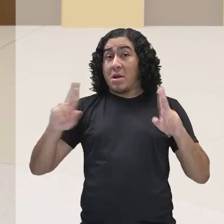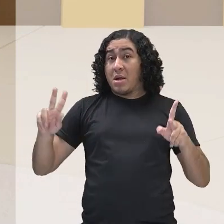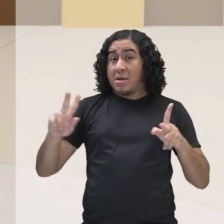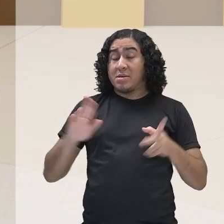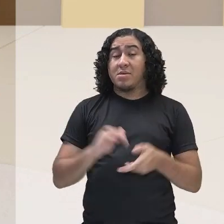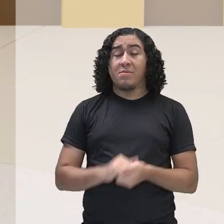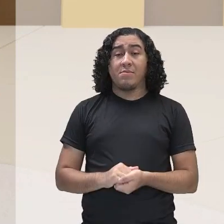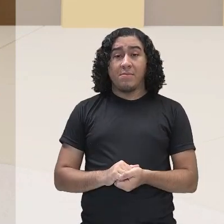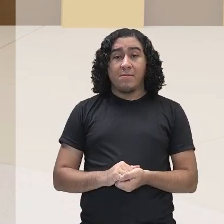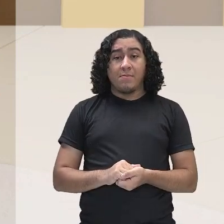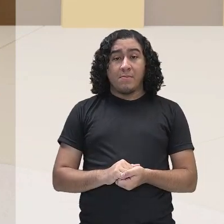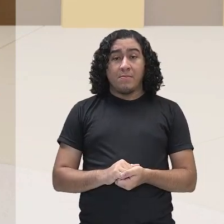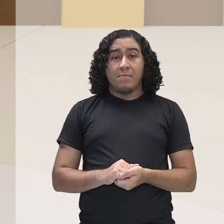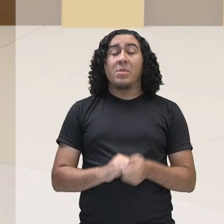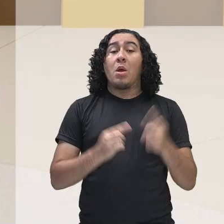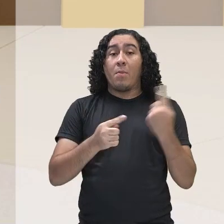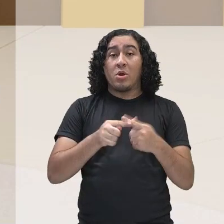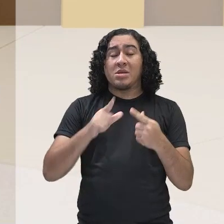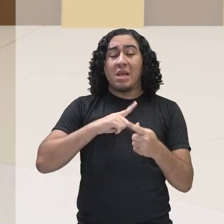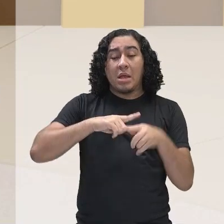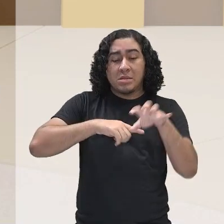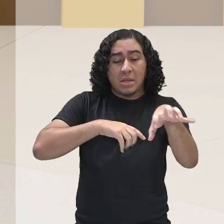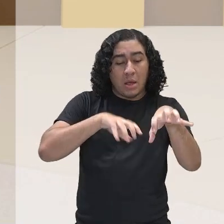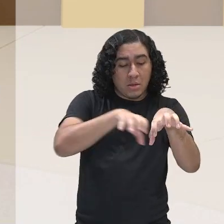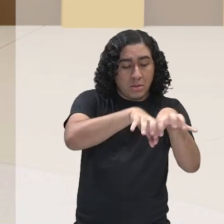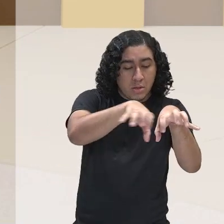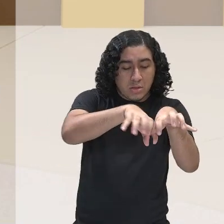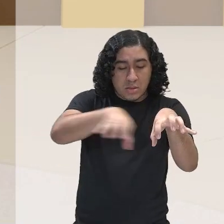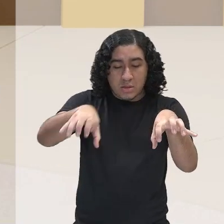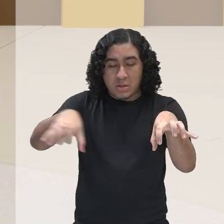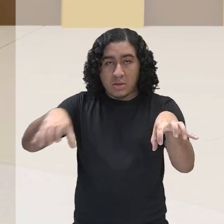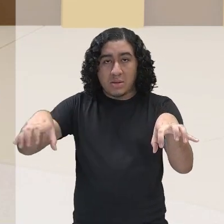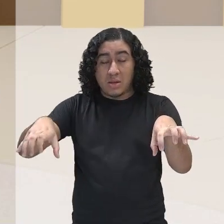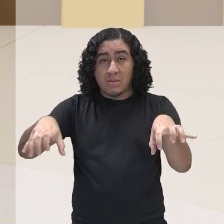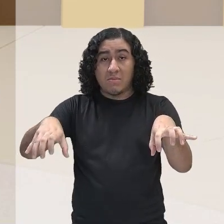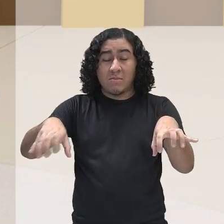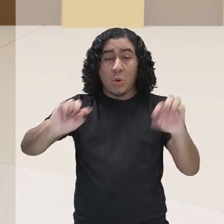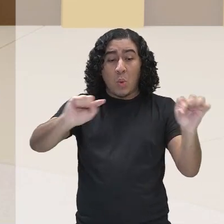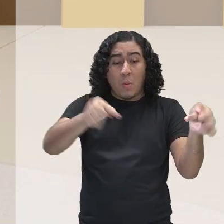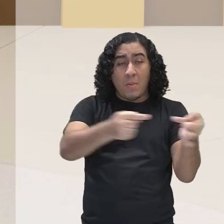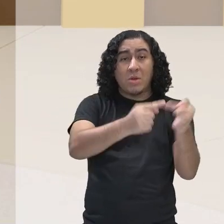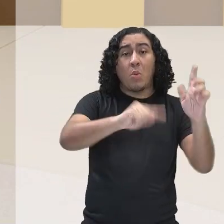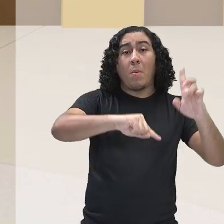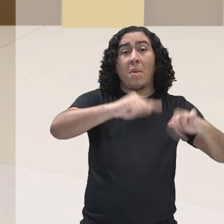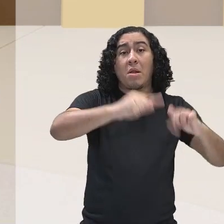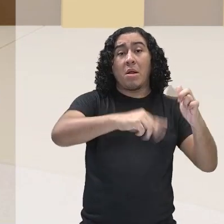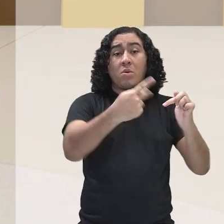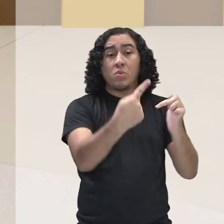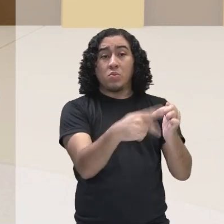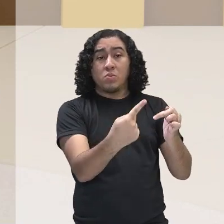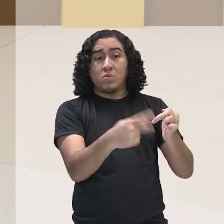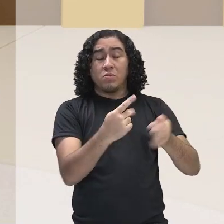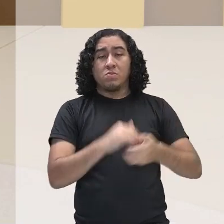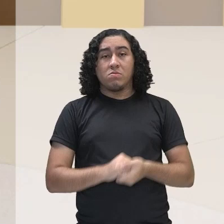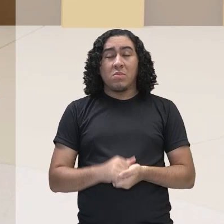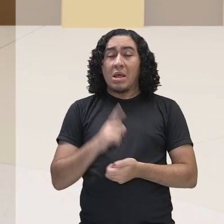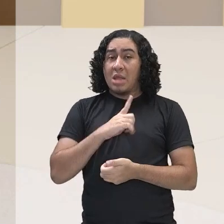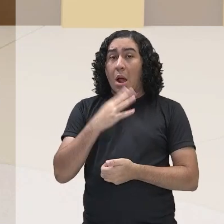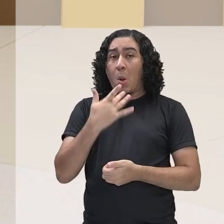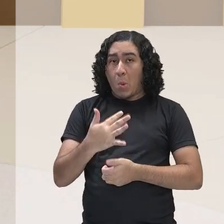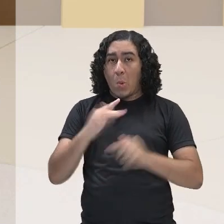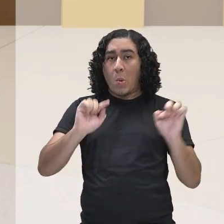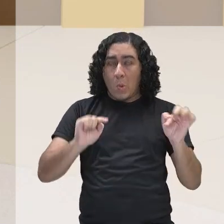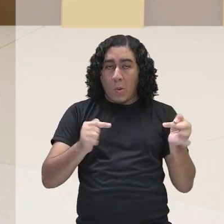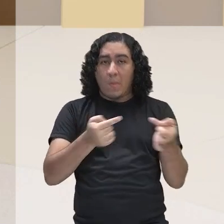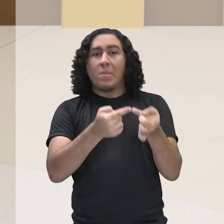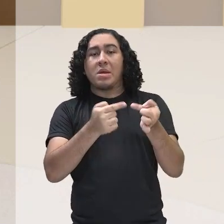foram previamente separados segundo a sua constituição ou a sua composição. E a gente vai ter ali as cores para